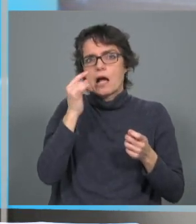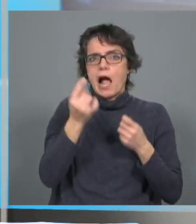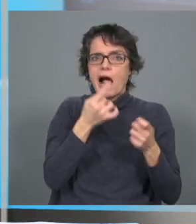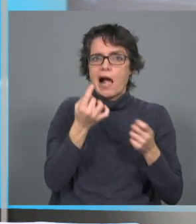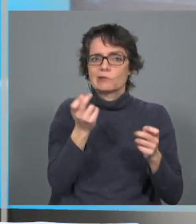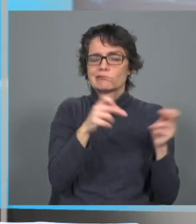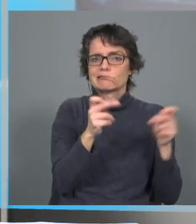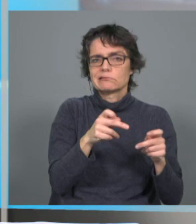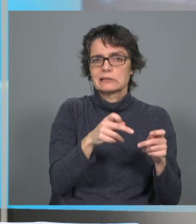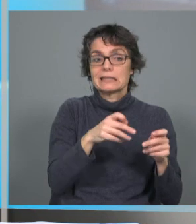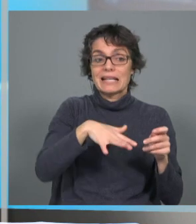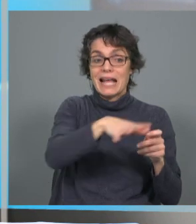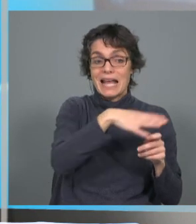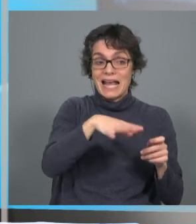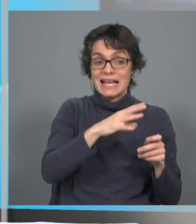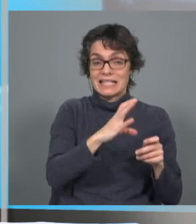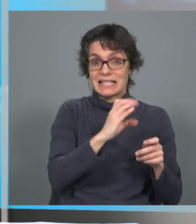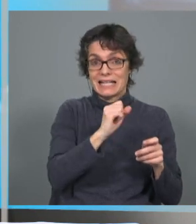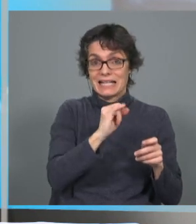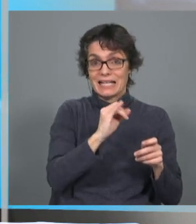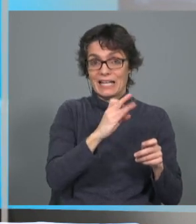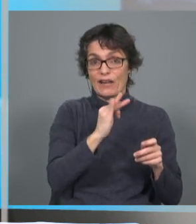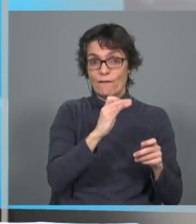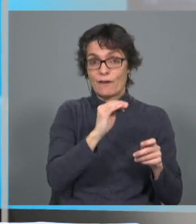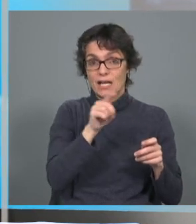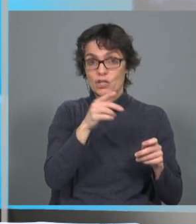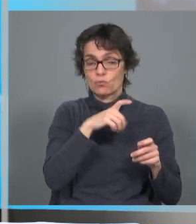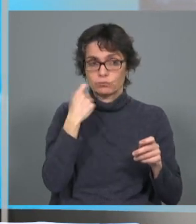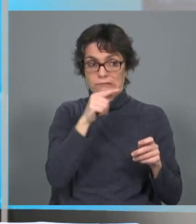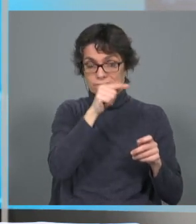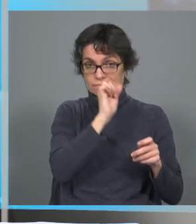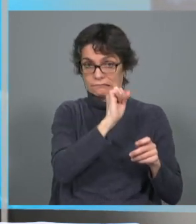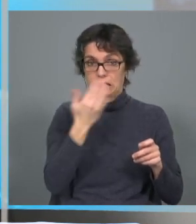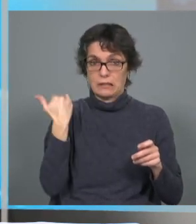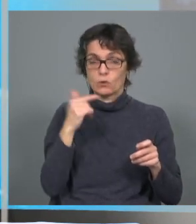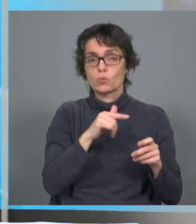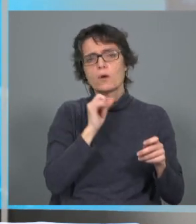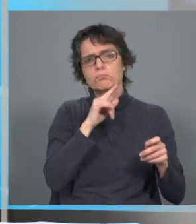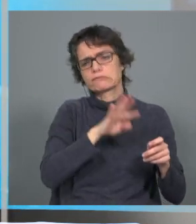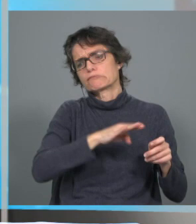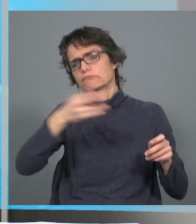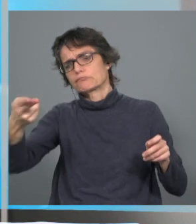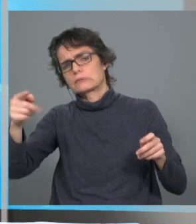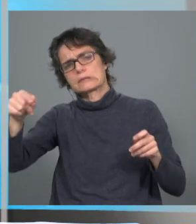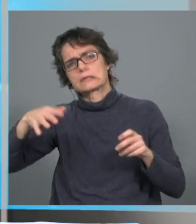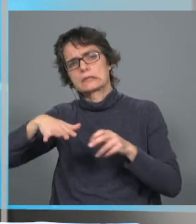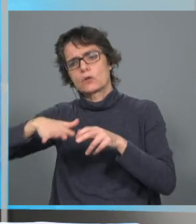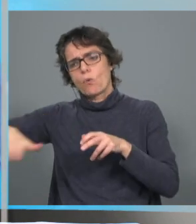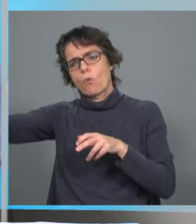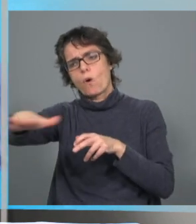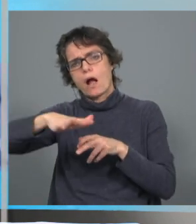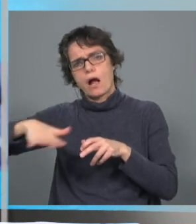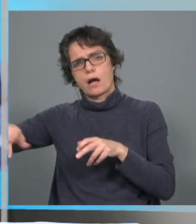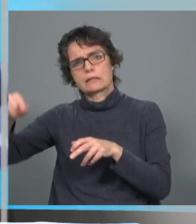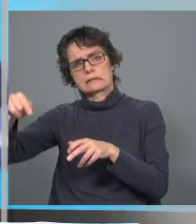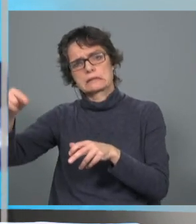conversas e que Caifás, sumo sacerdote, decidiu que os cambistas e estes vendedores podiam estar no átrio dos gentios. Ora, se ocupavam o átrio